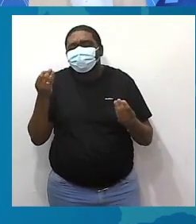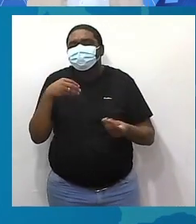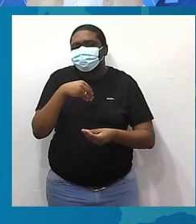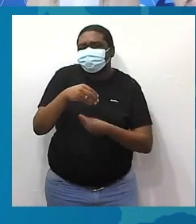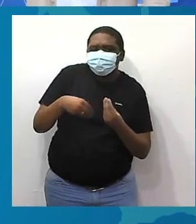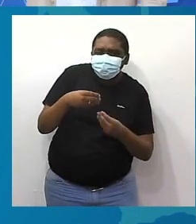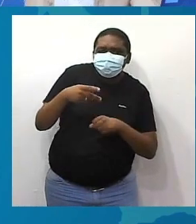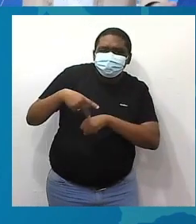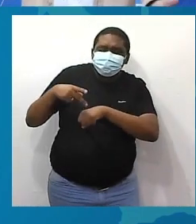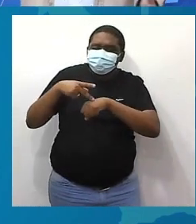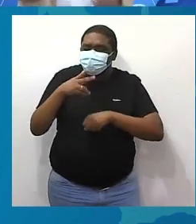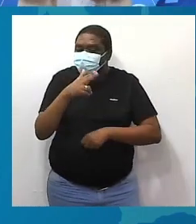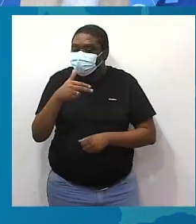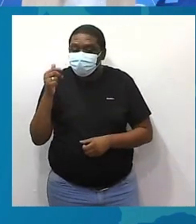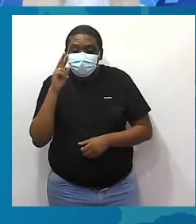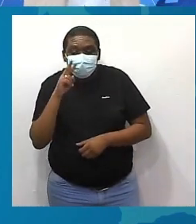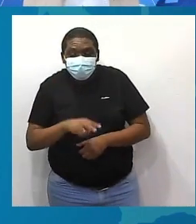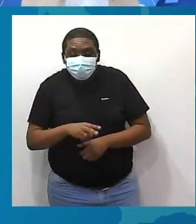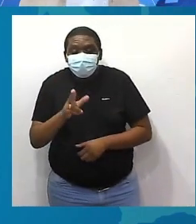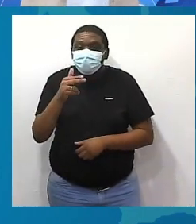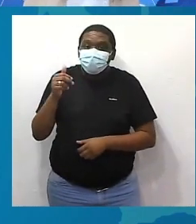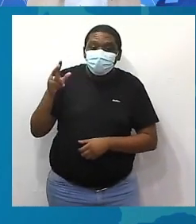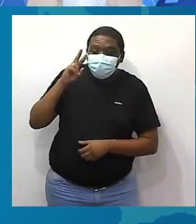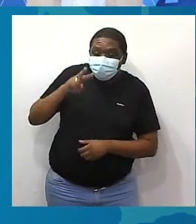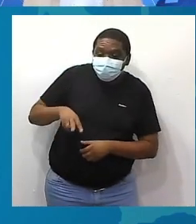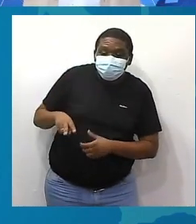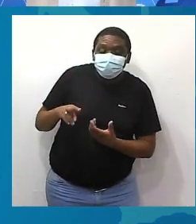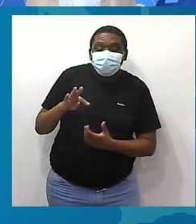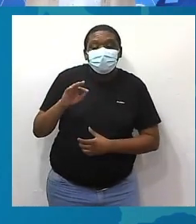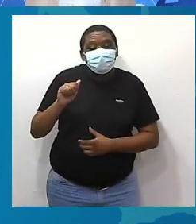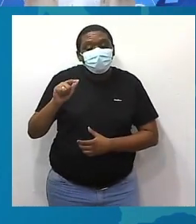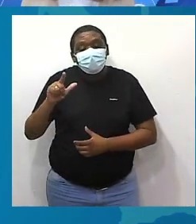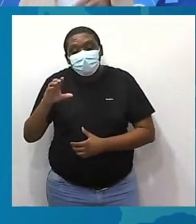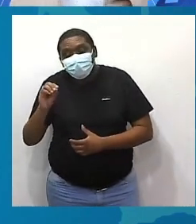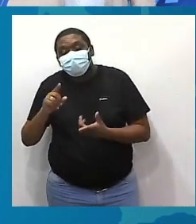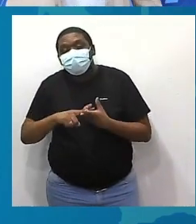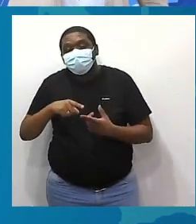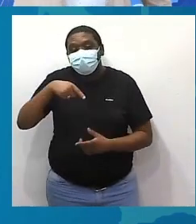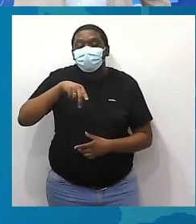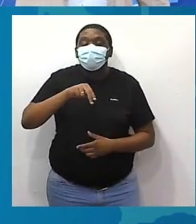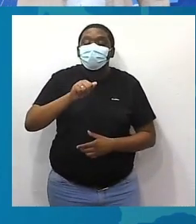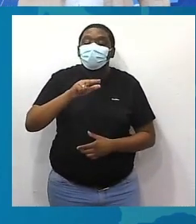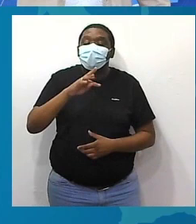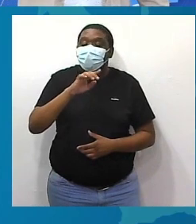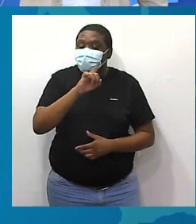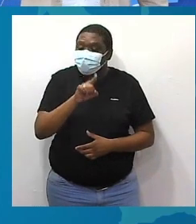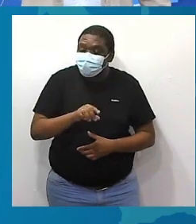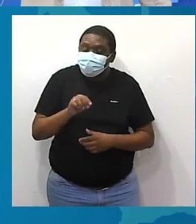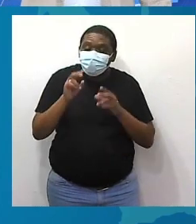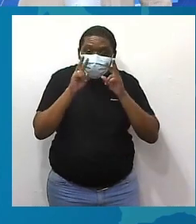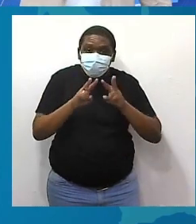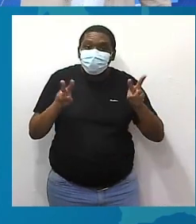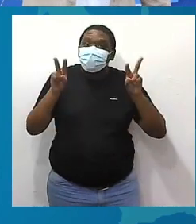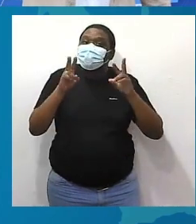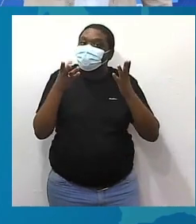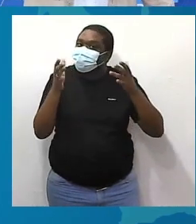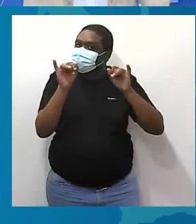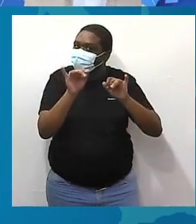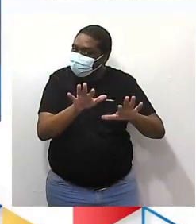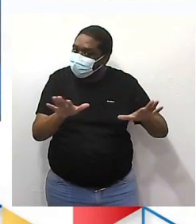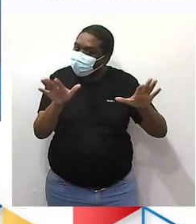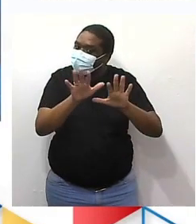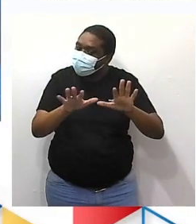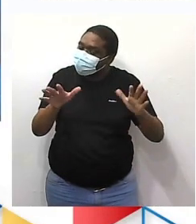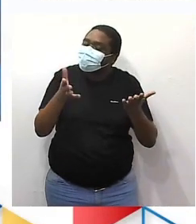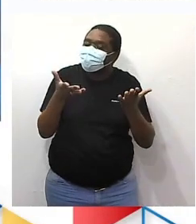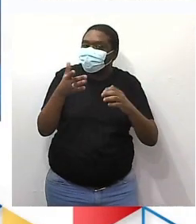eu nunca vi o calcário, eu nunca vi o talco, eu nunca vi o quartzo. Aí na telinha tem a imagem desses minerais